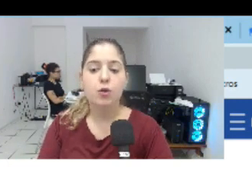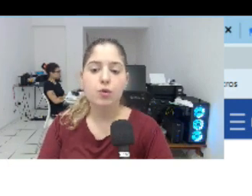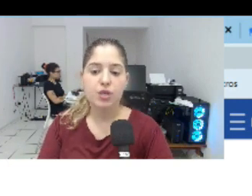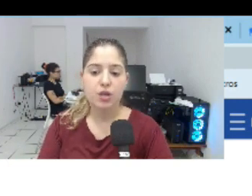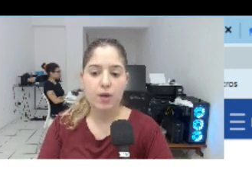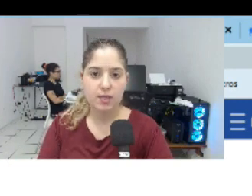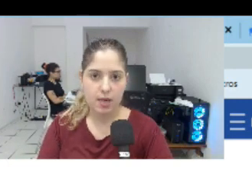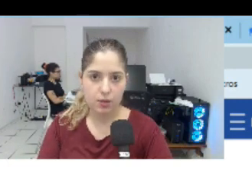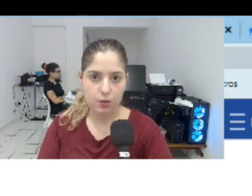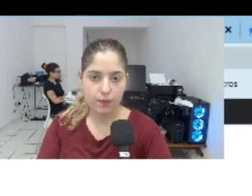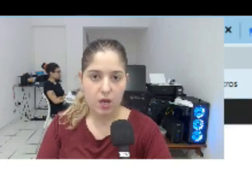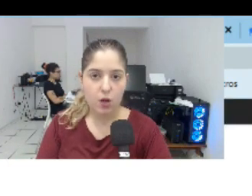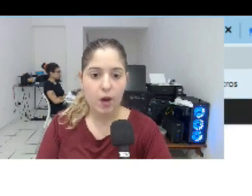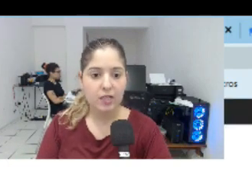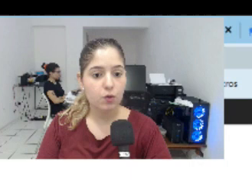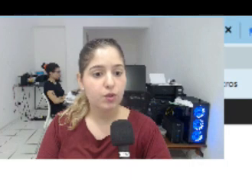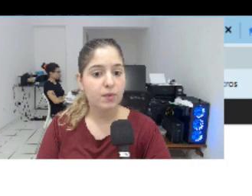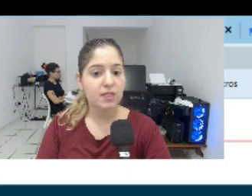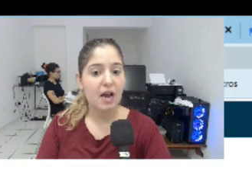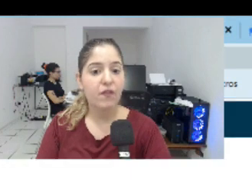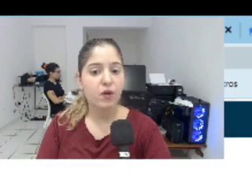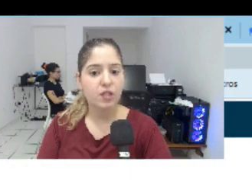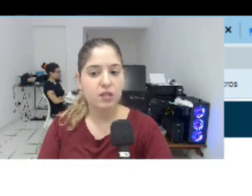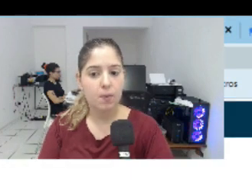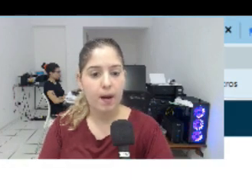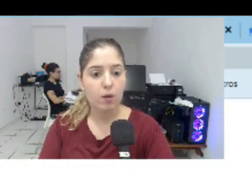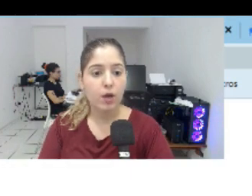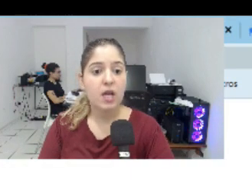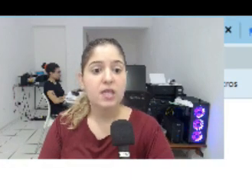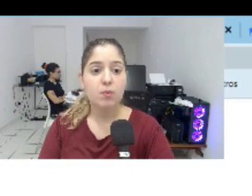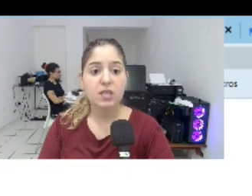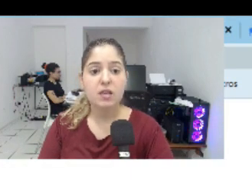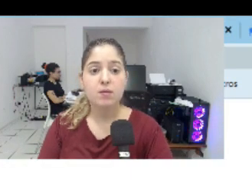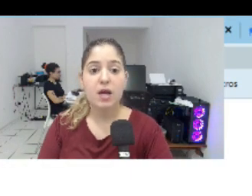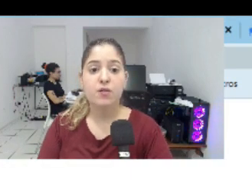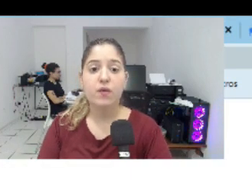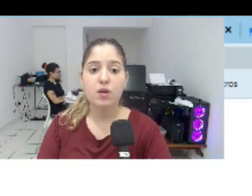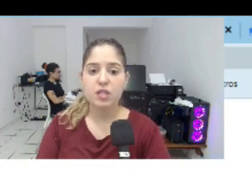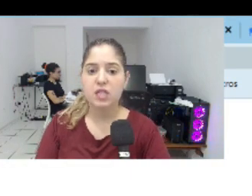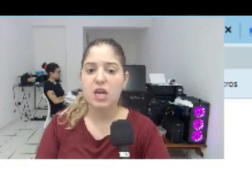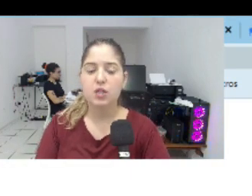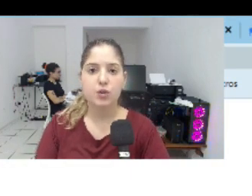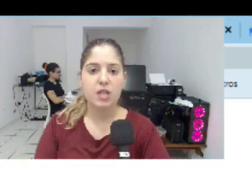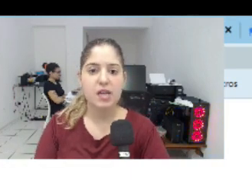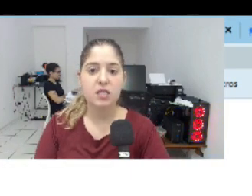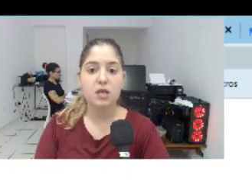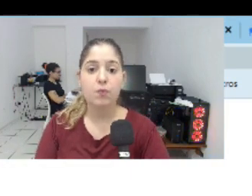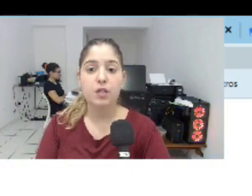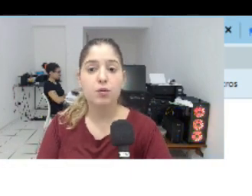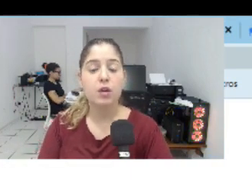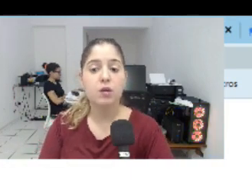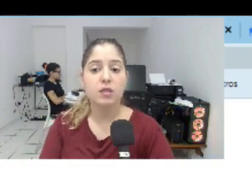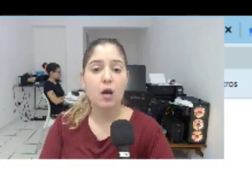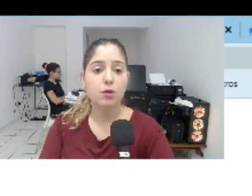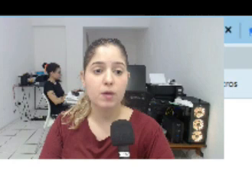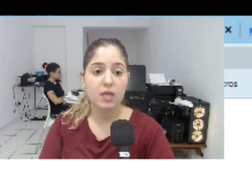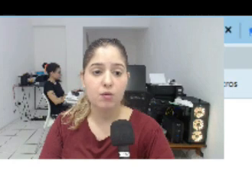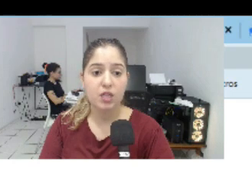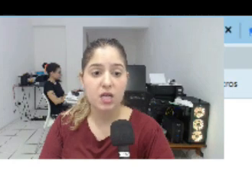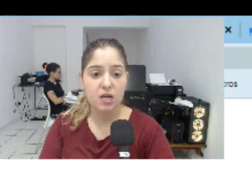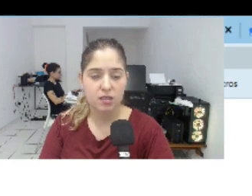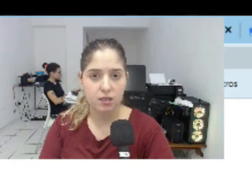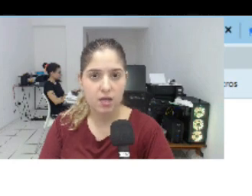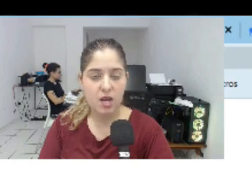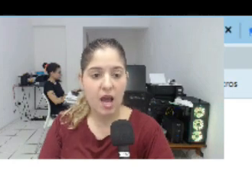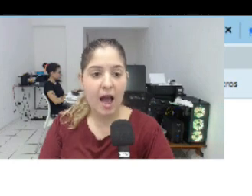militares no Dia do Exército. Com as últimas da Folha de São Paulo, temos que smartphones e redes sociais estão destruindo a saúde mental